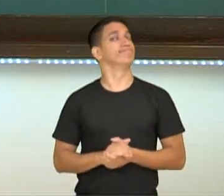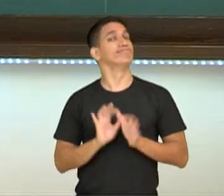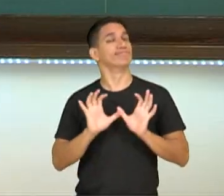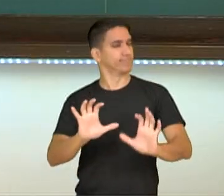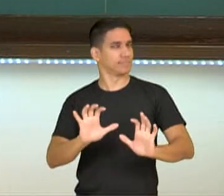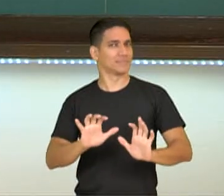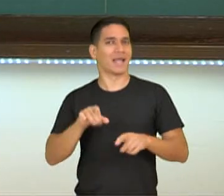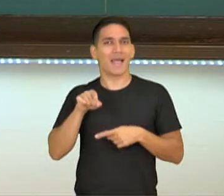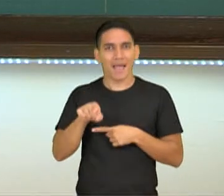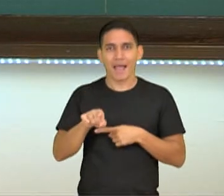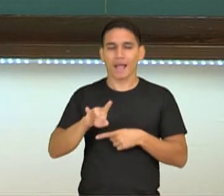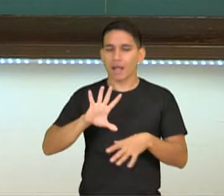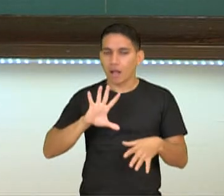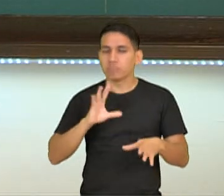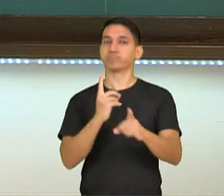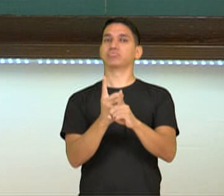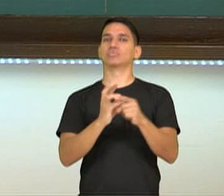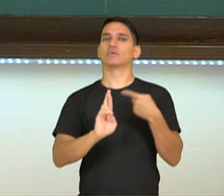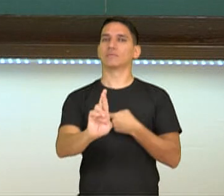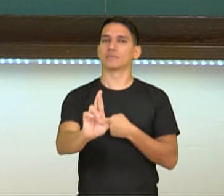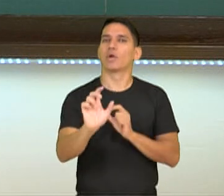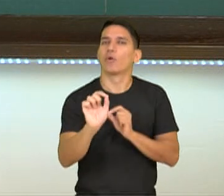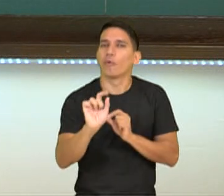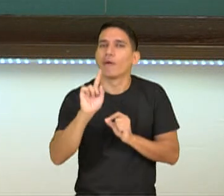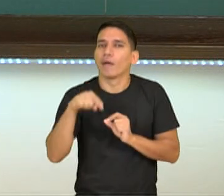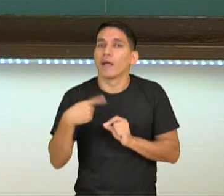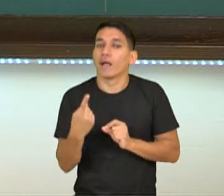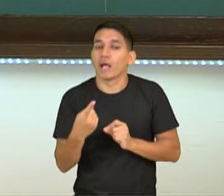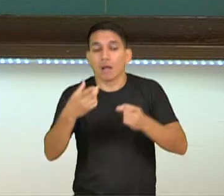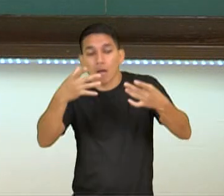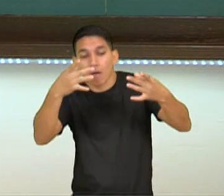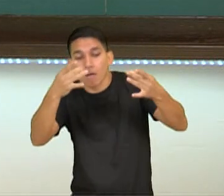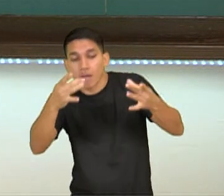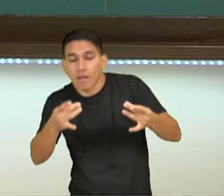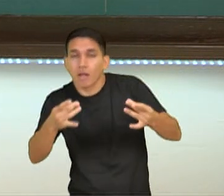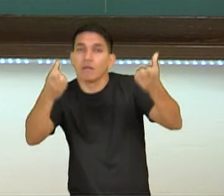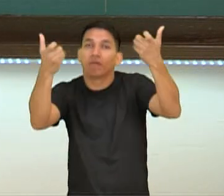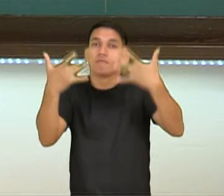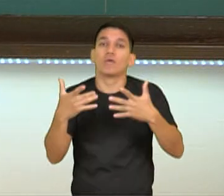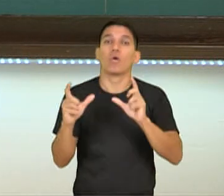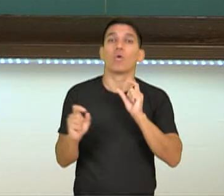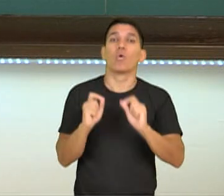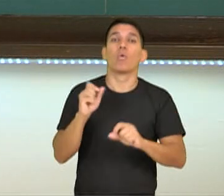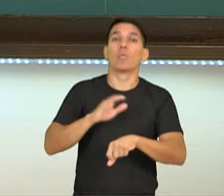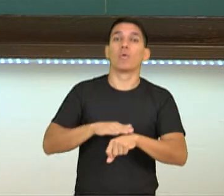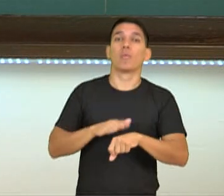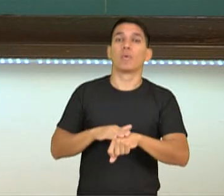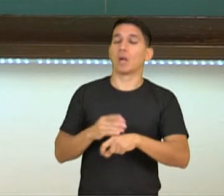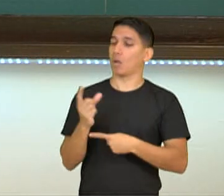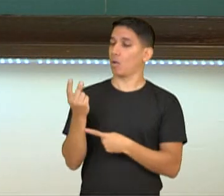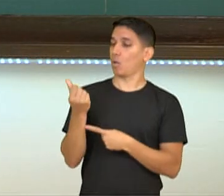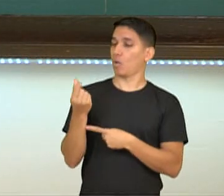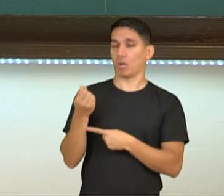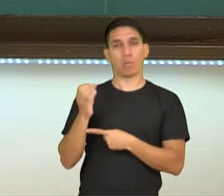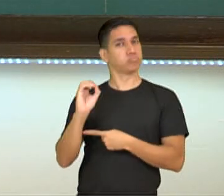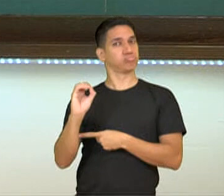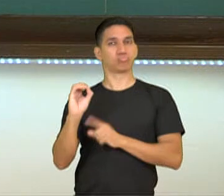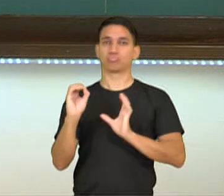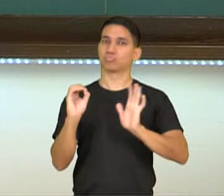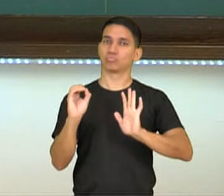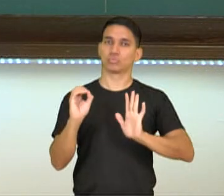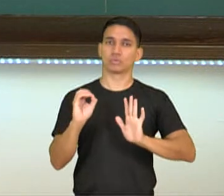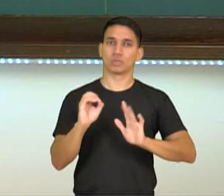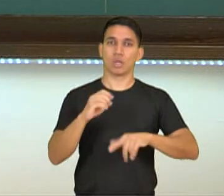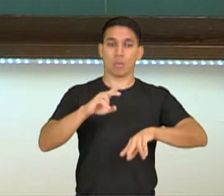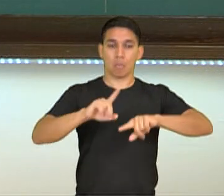essa solução que nós encontramos, ela nos diz quando que nós teremos ali o custo zero. Quando for na produção de